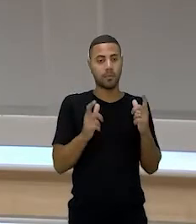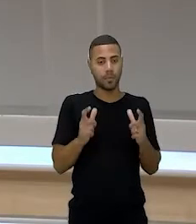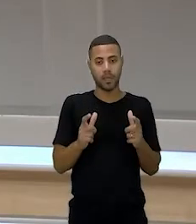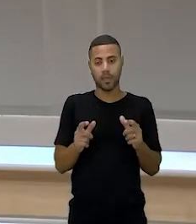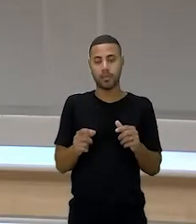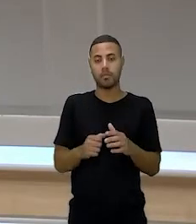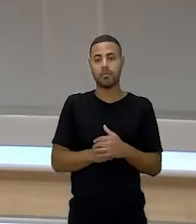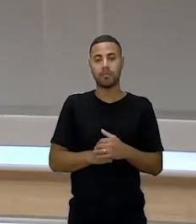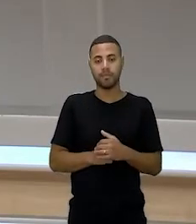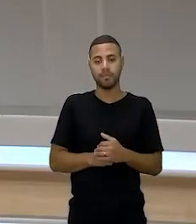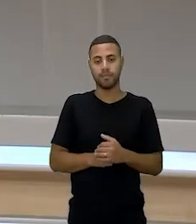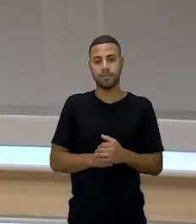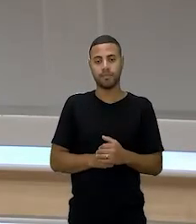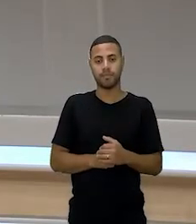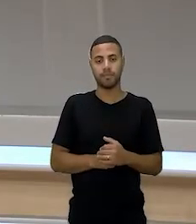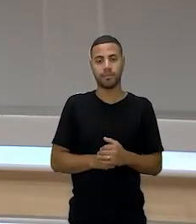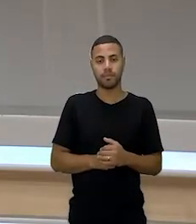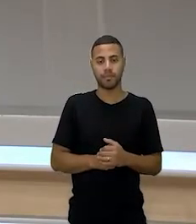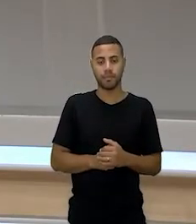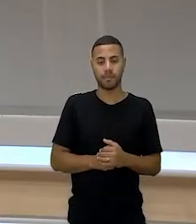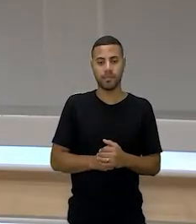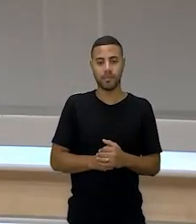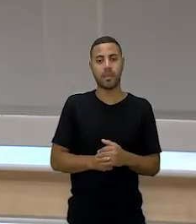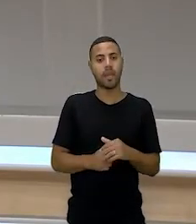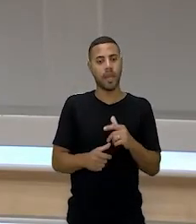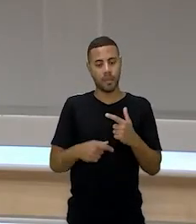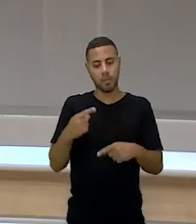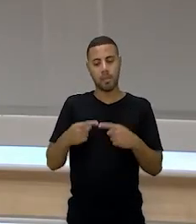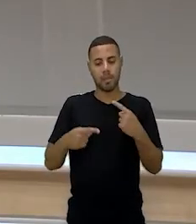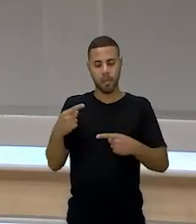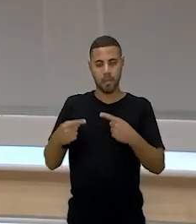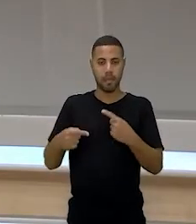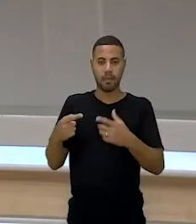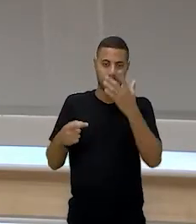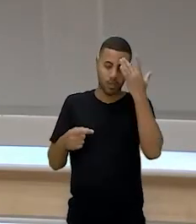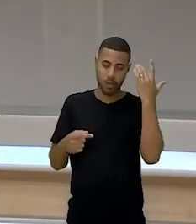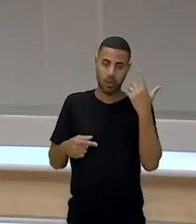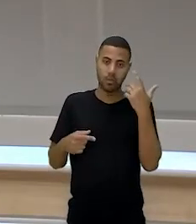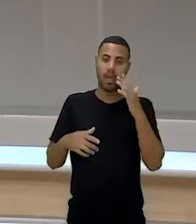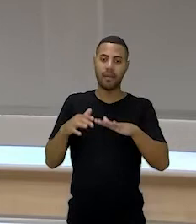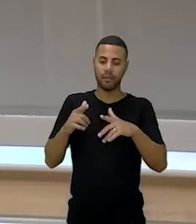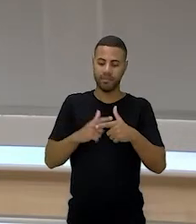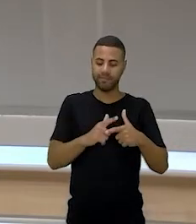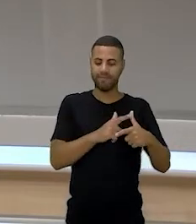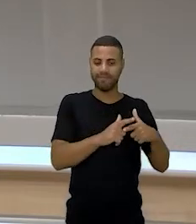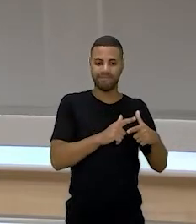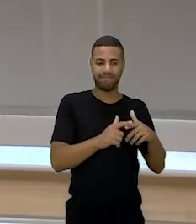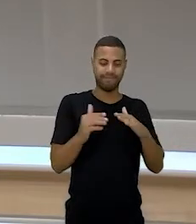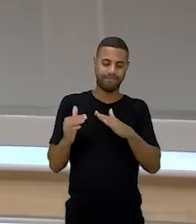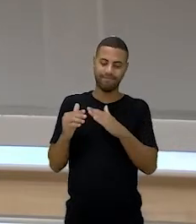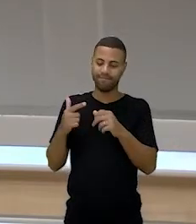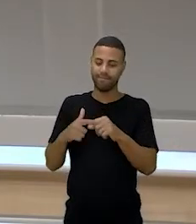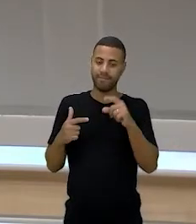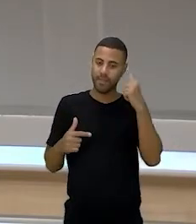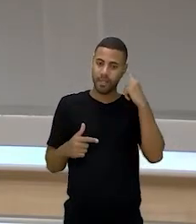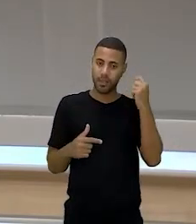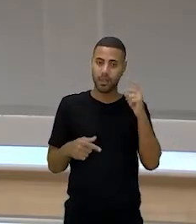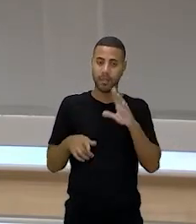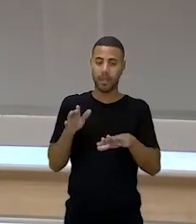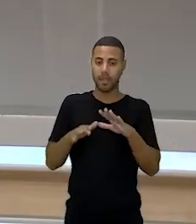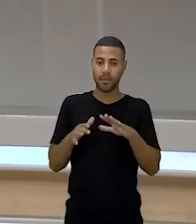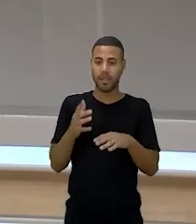é um processo que gera muita polêmica, porque conforme a gente percebeu, há necessidade